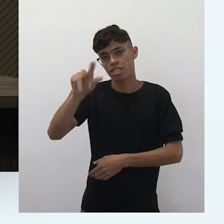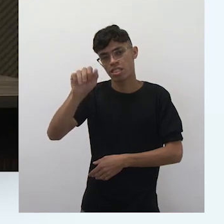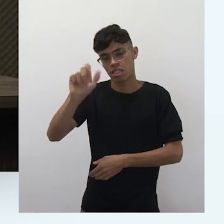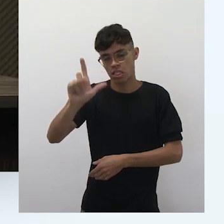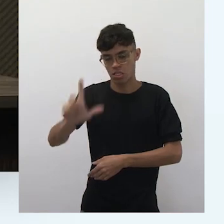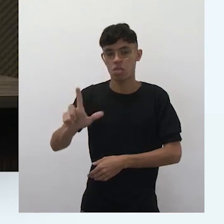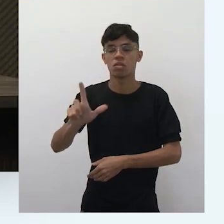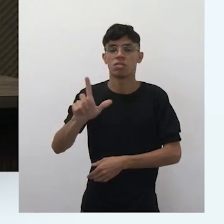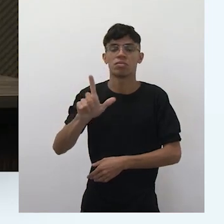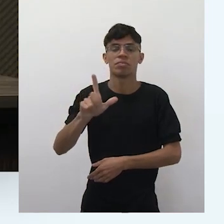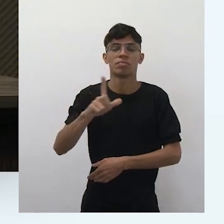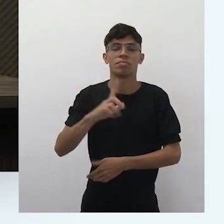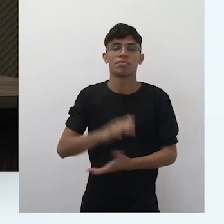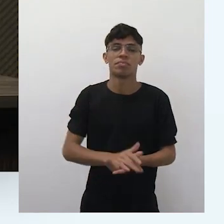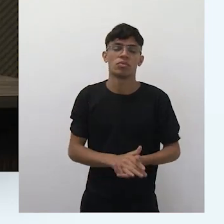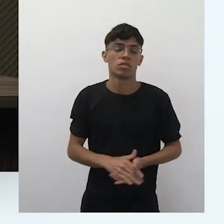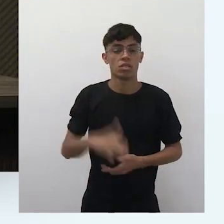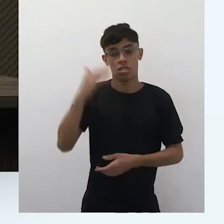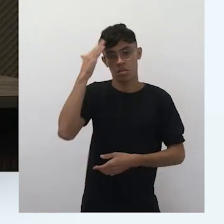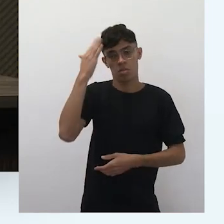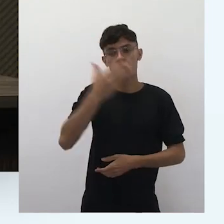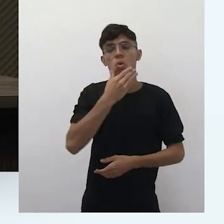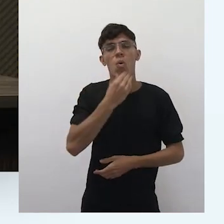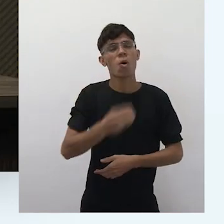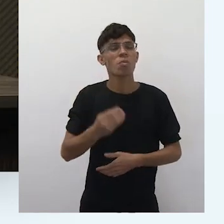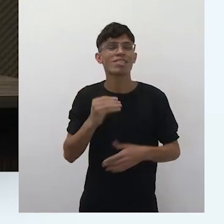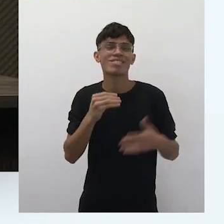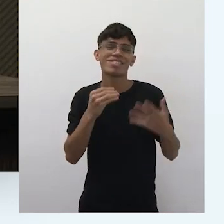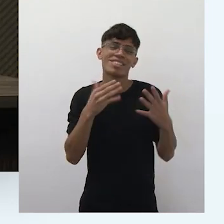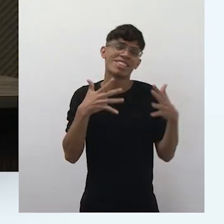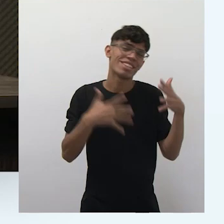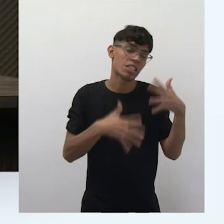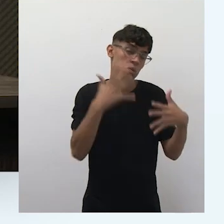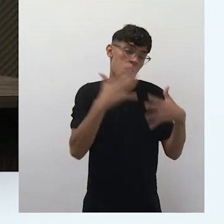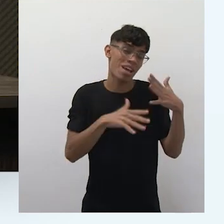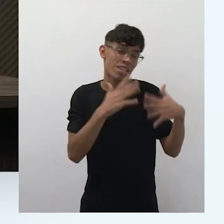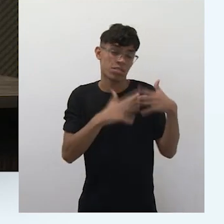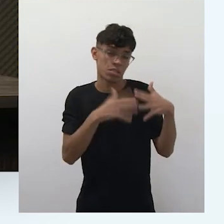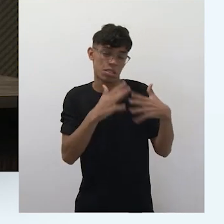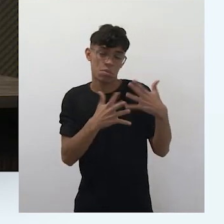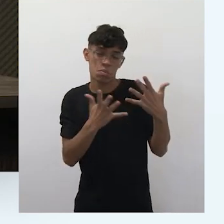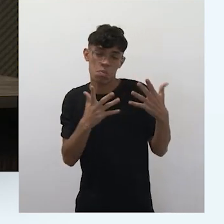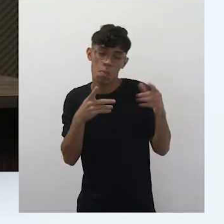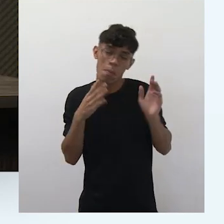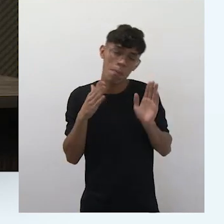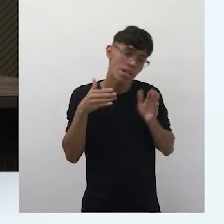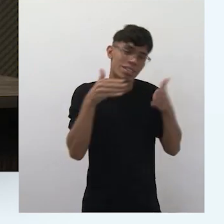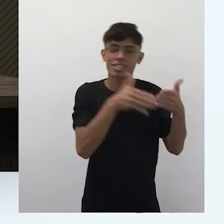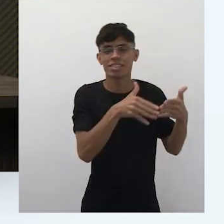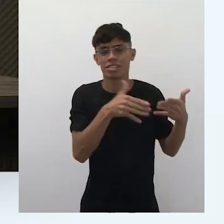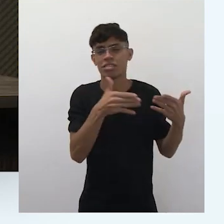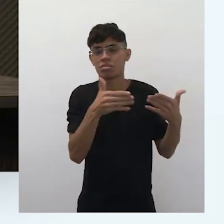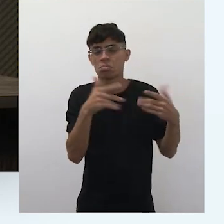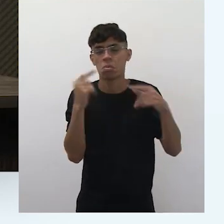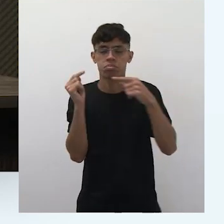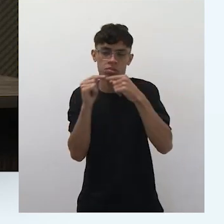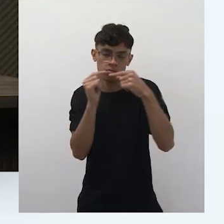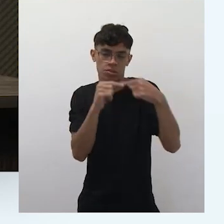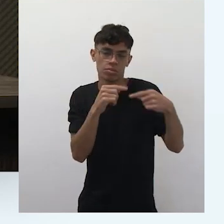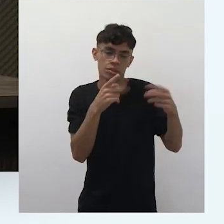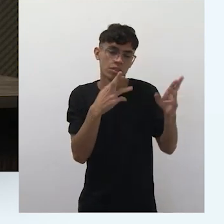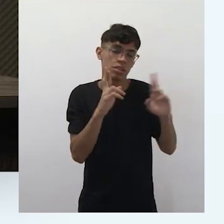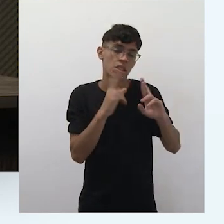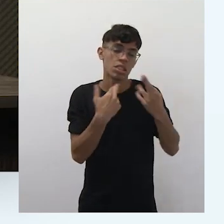dimensões. Porque nós sabemos que o homem interfere e muito, né? E faz parte dessa rede intrincada de relações. São